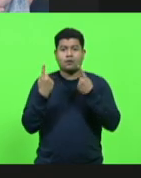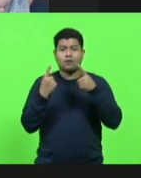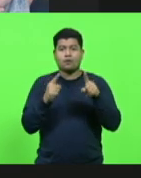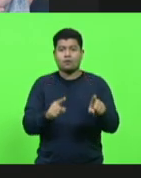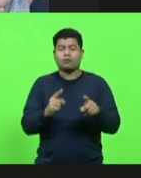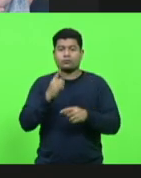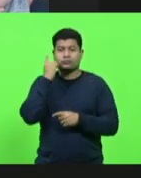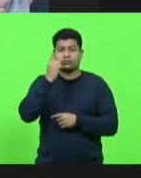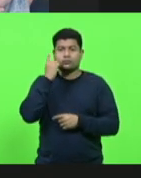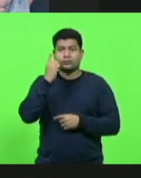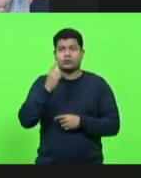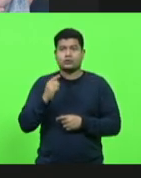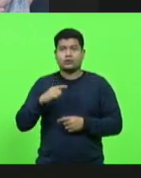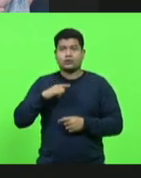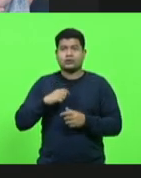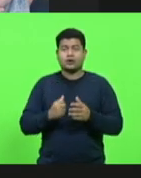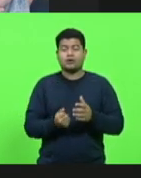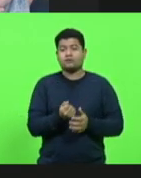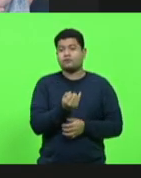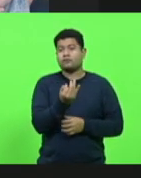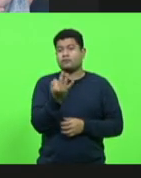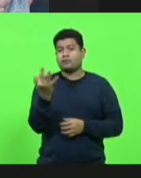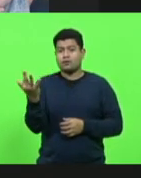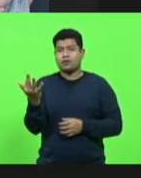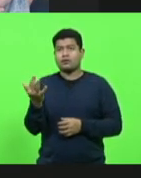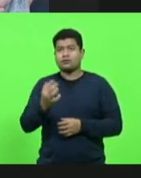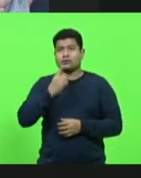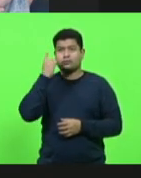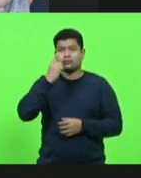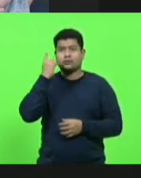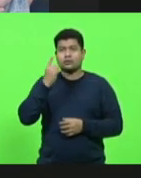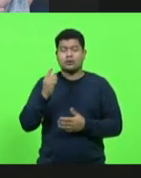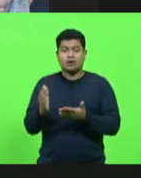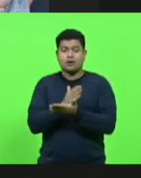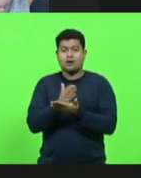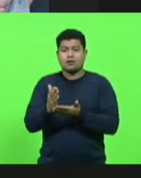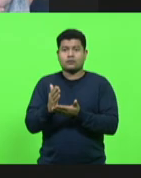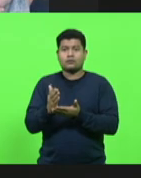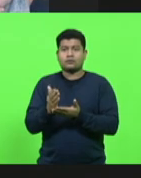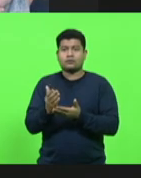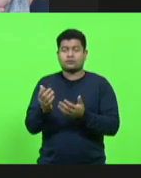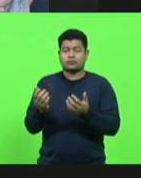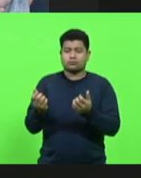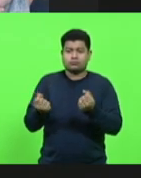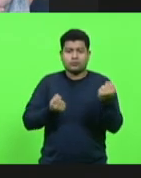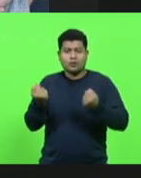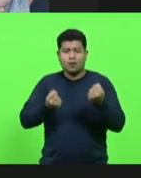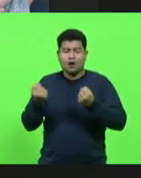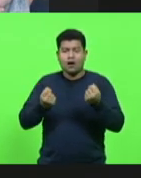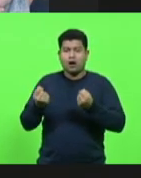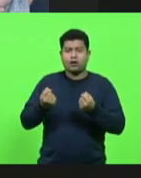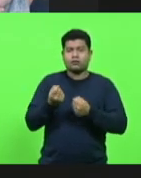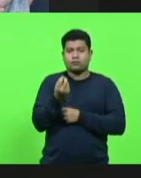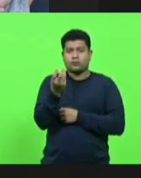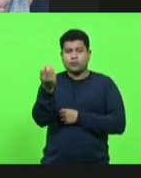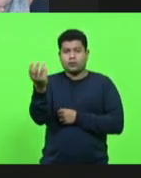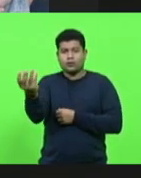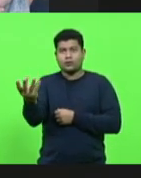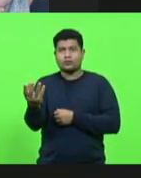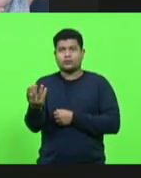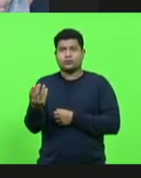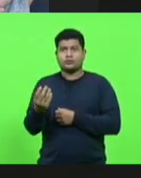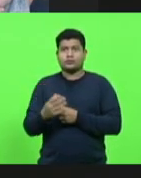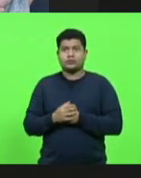temos diversos deputados, inclusive deputado na estrada, pelo aplicativo da Assembleia Legislativa.